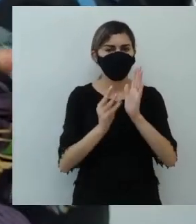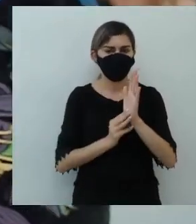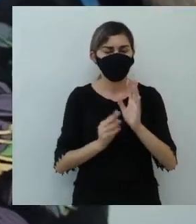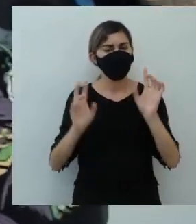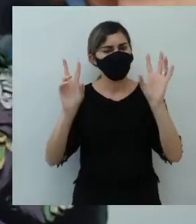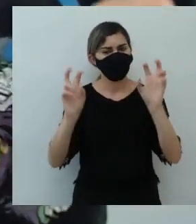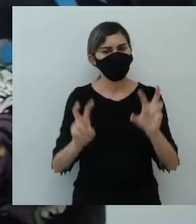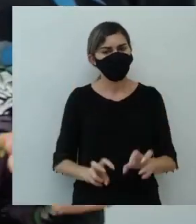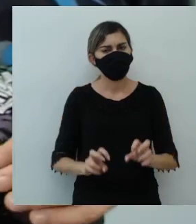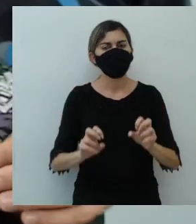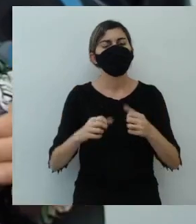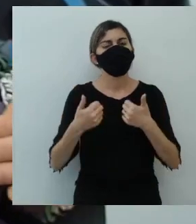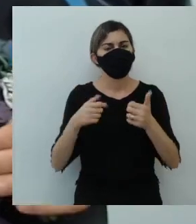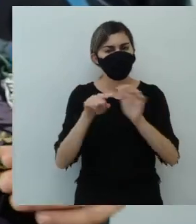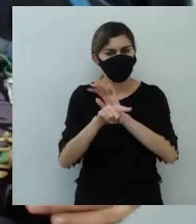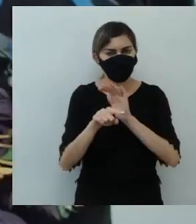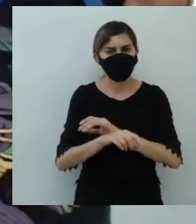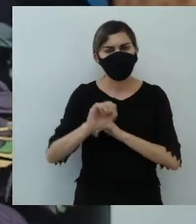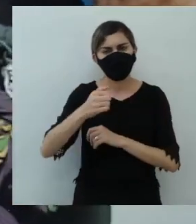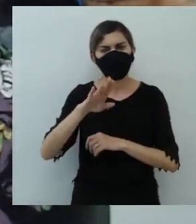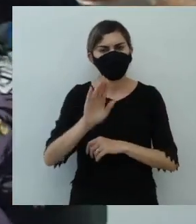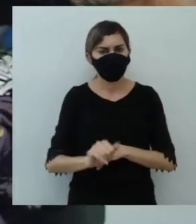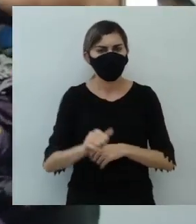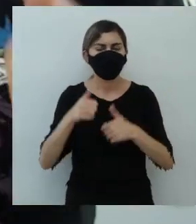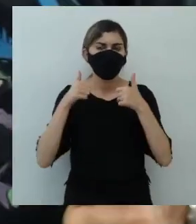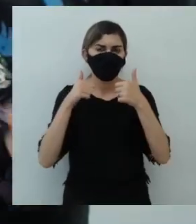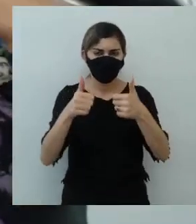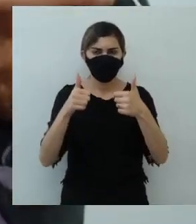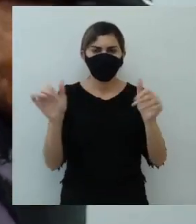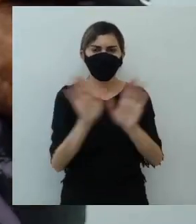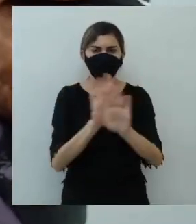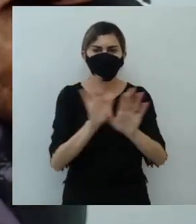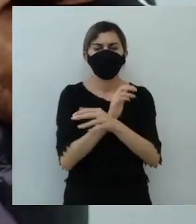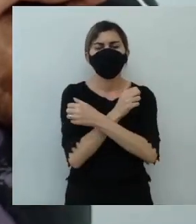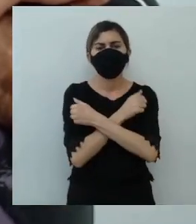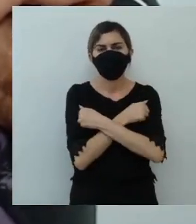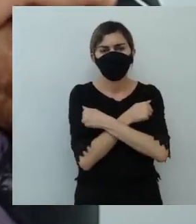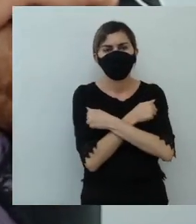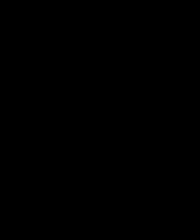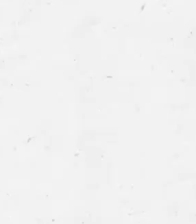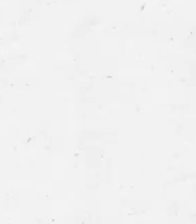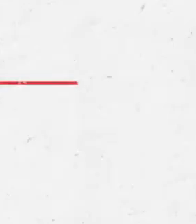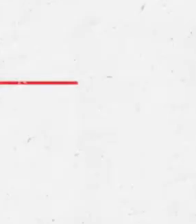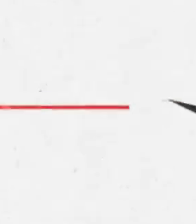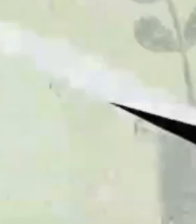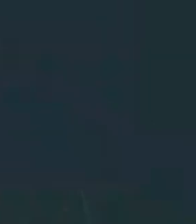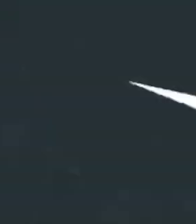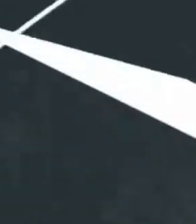assuntos e novas questões para o SAEB. Tá certo? Até lá e grande abraço.